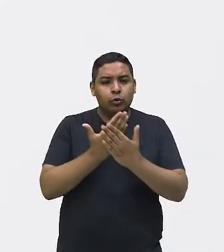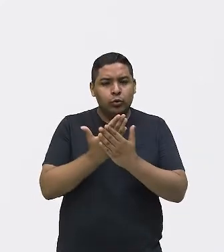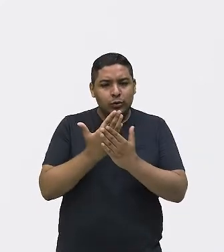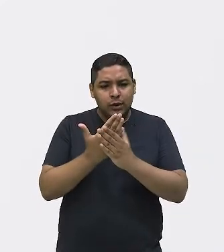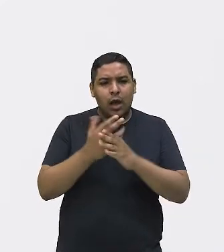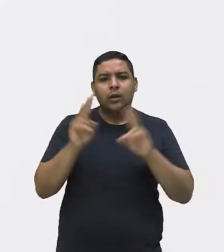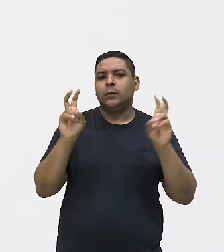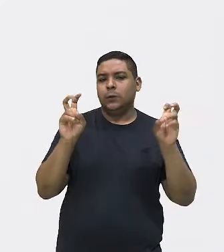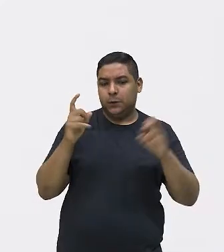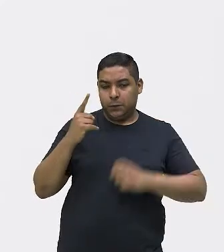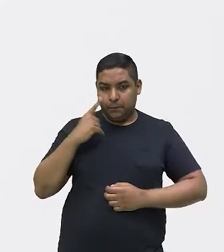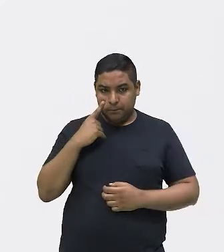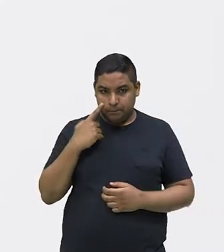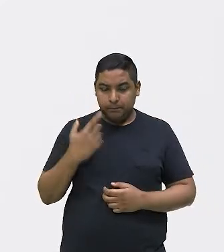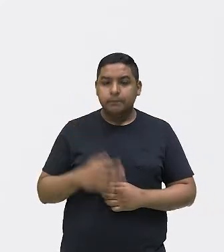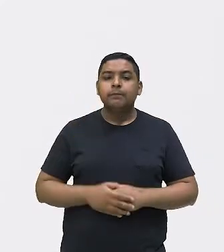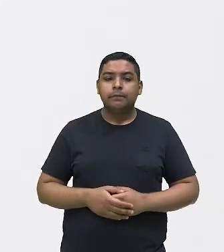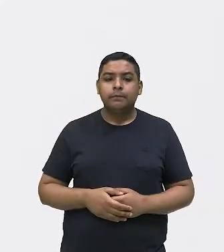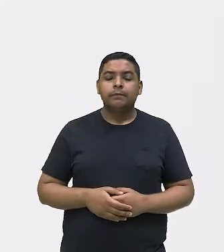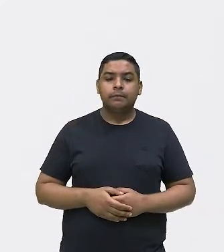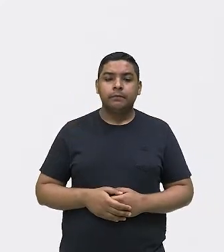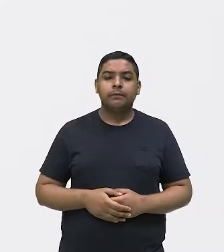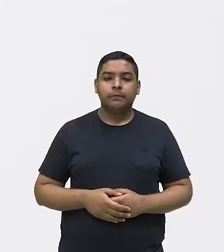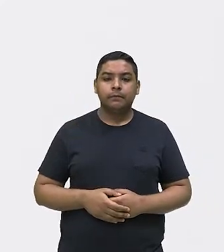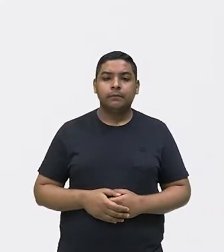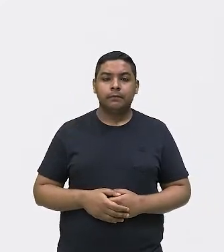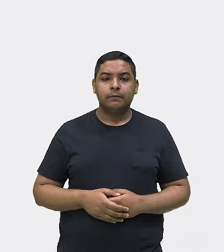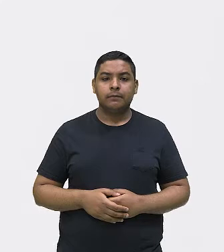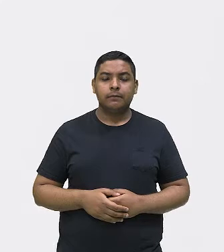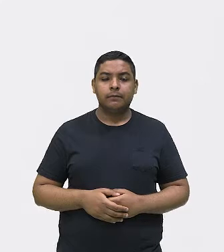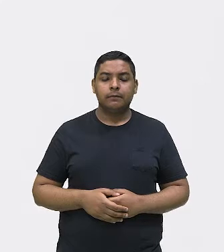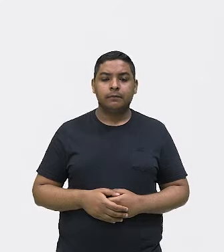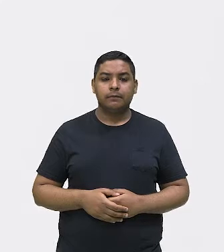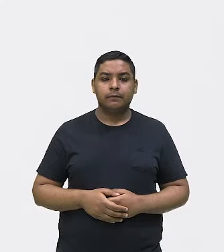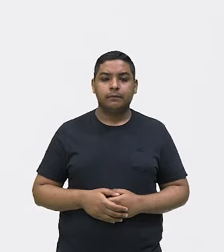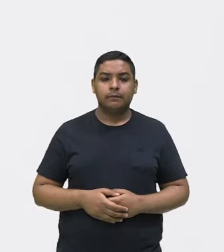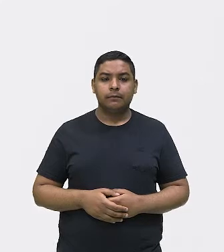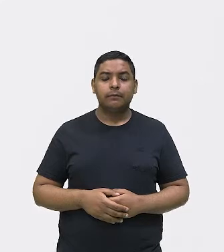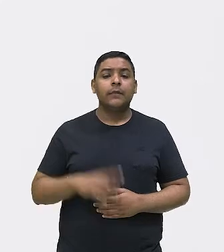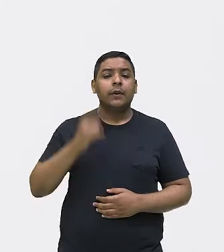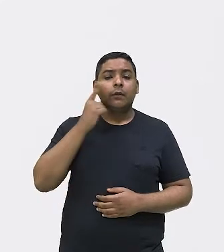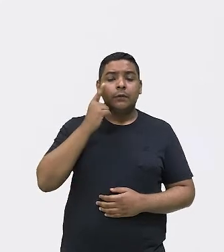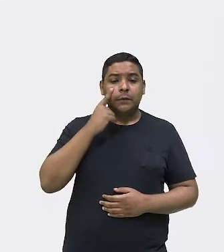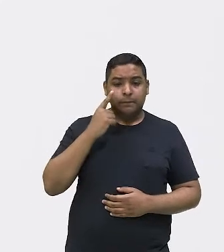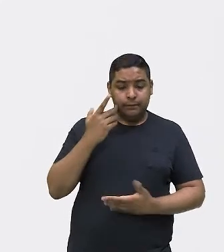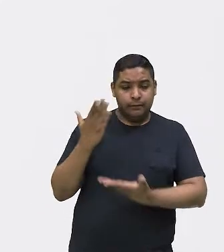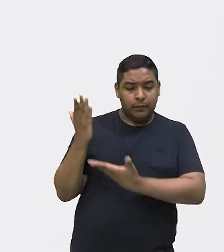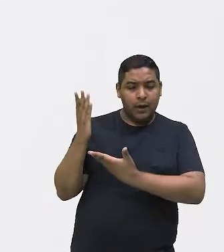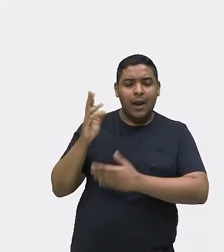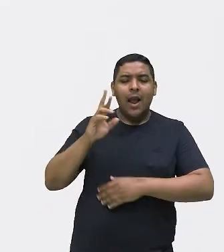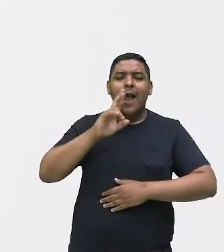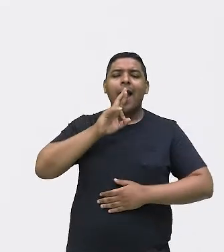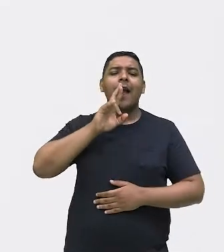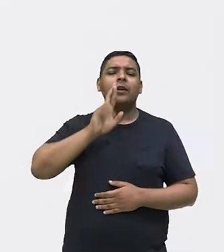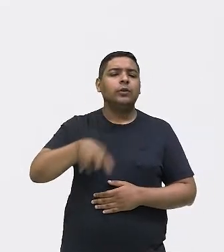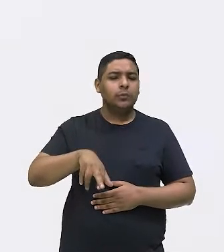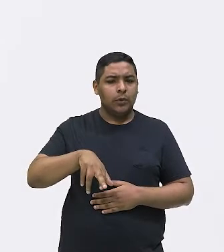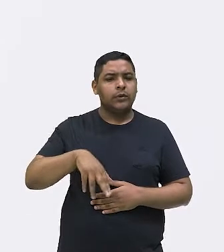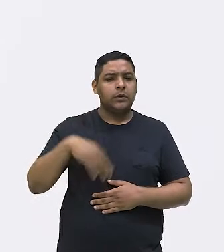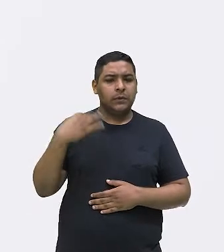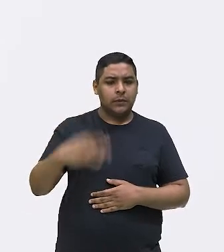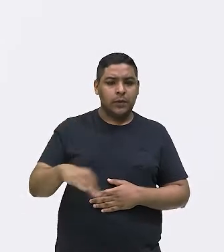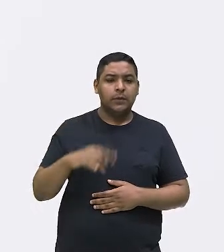tá bom? Então vamos ver aqui, qual seria então, vamos dar uma olhada aqui na resposta, para a gente já começar avançando